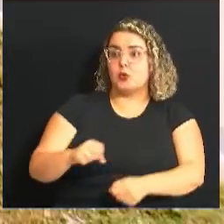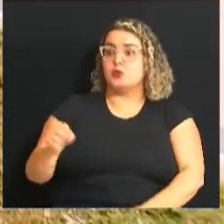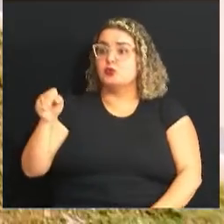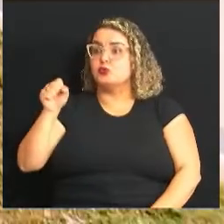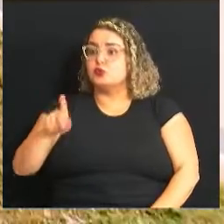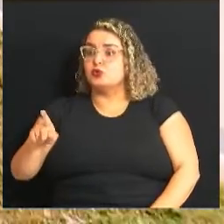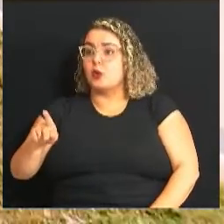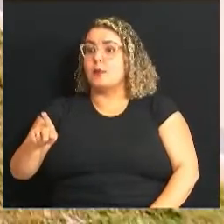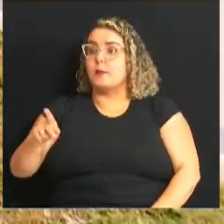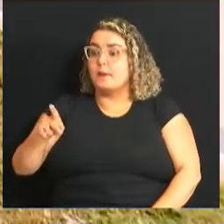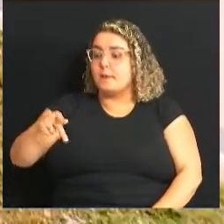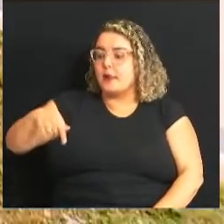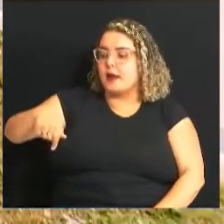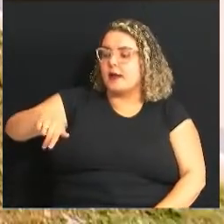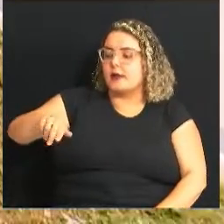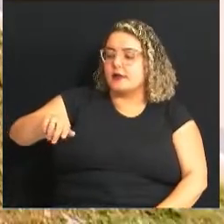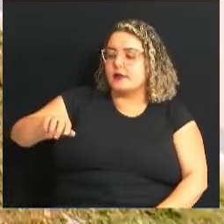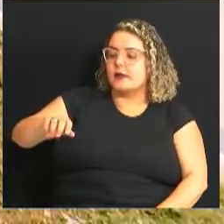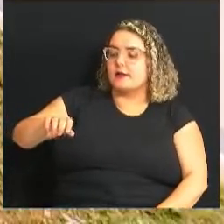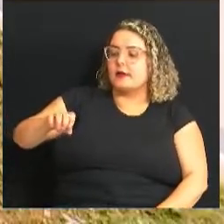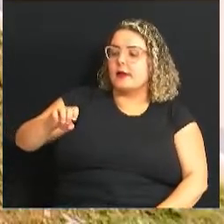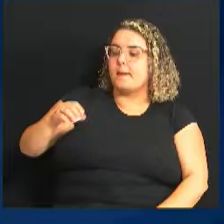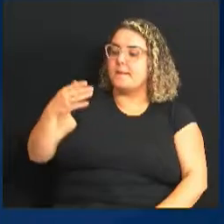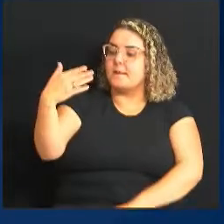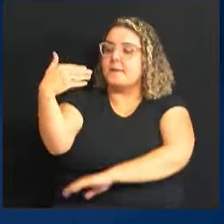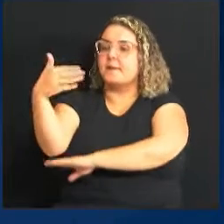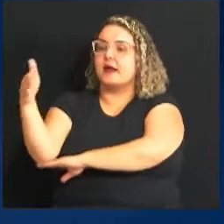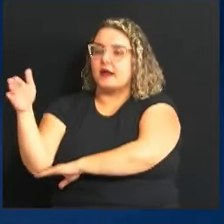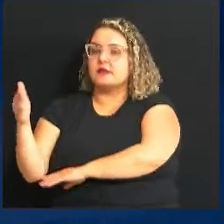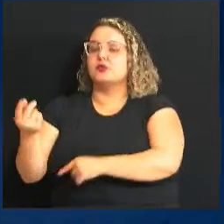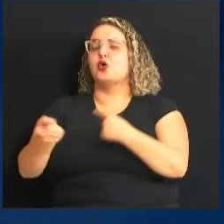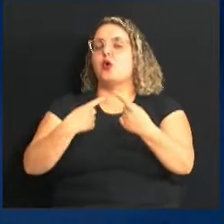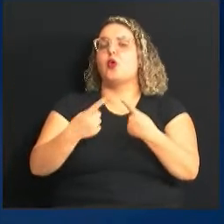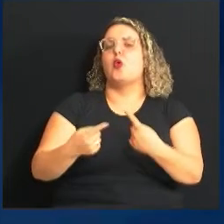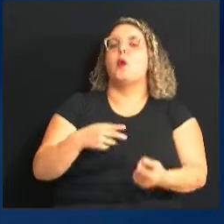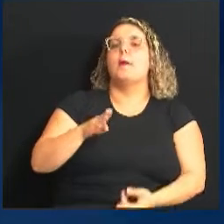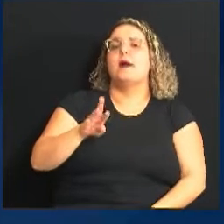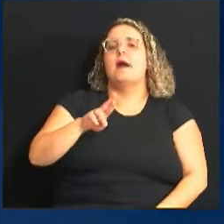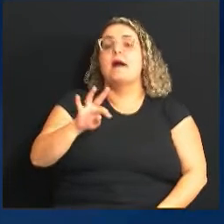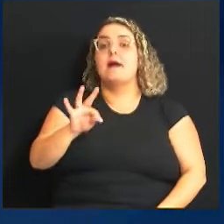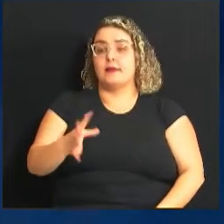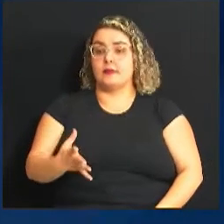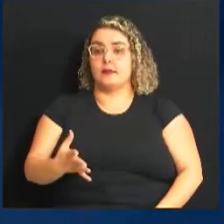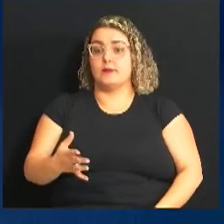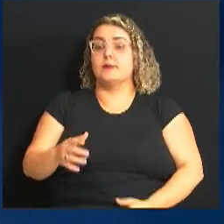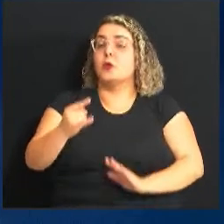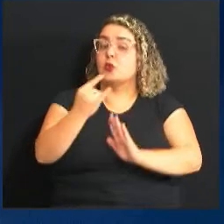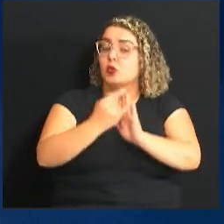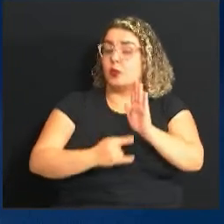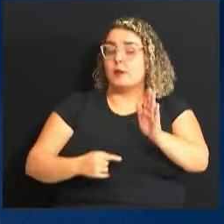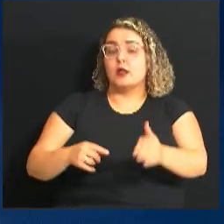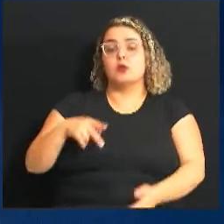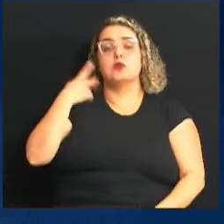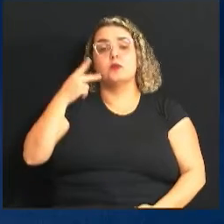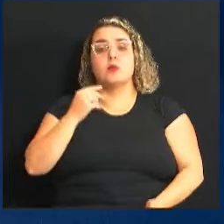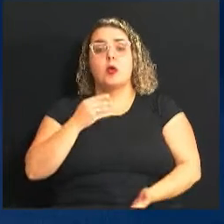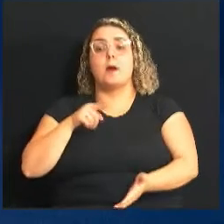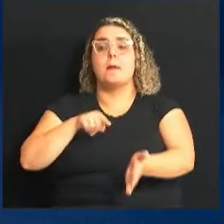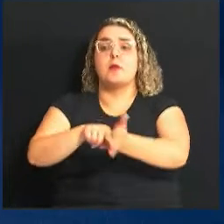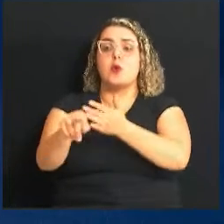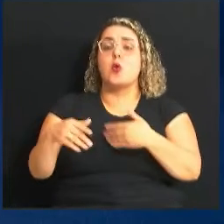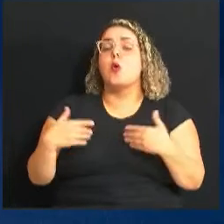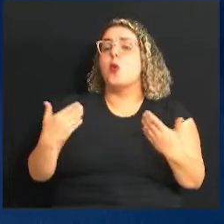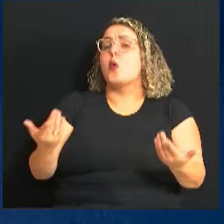das Bandeiras, por onde passa o corredor BRT. No documento, o parlamentar questiona qual o prazo de término